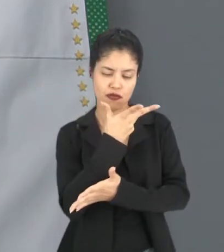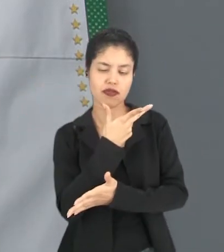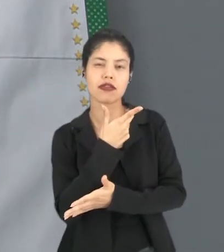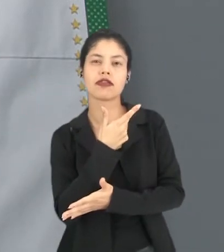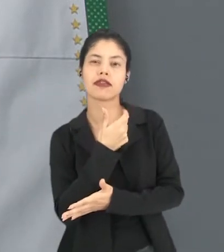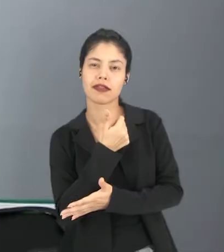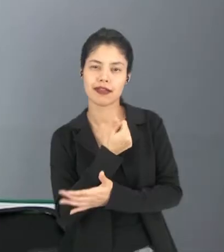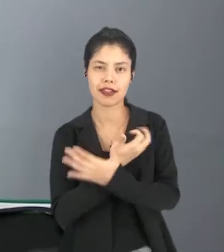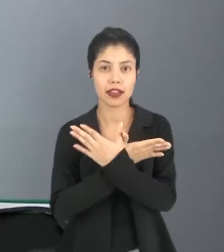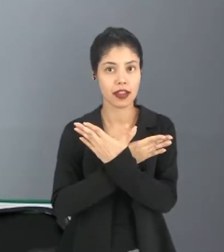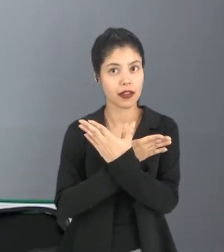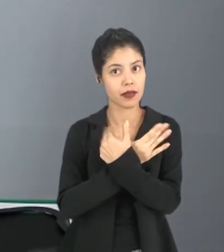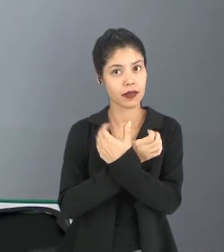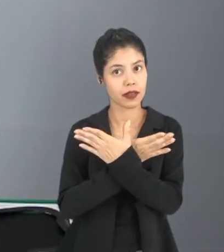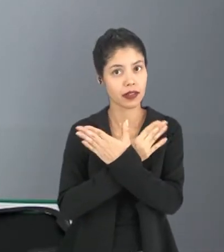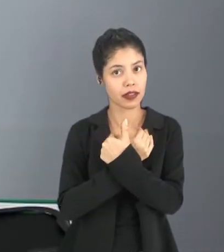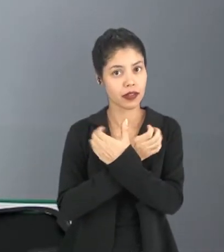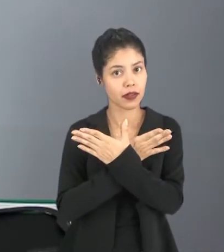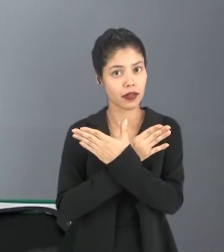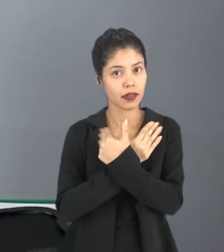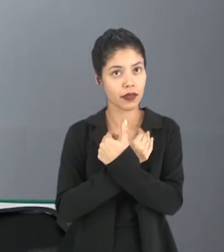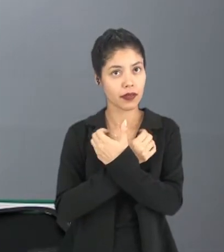belas borboletas.